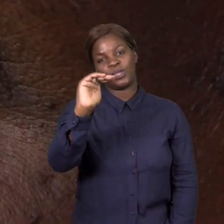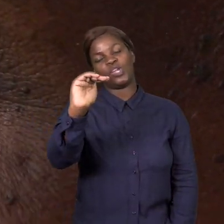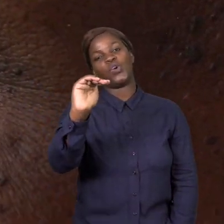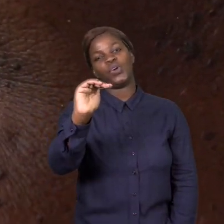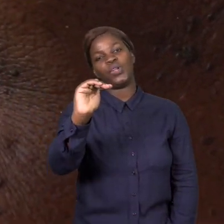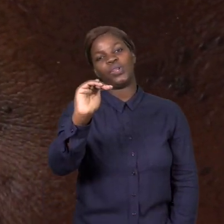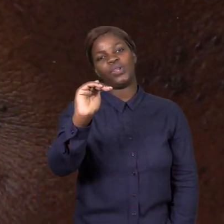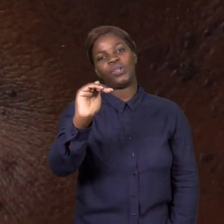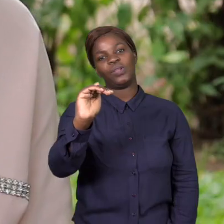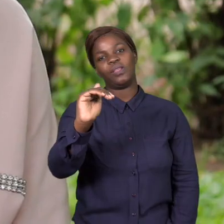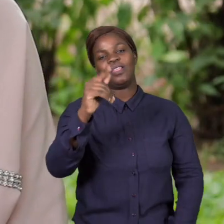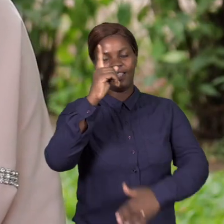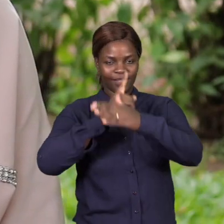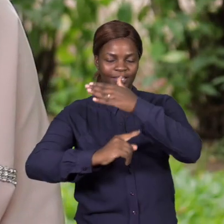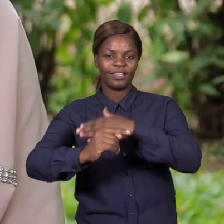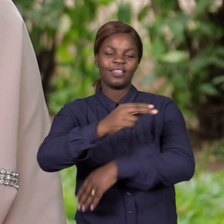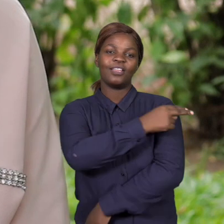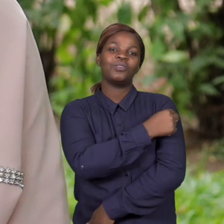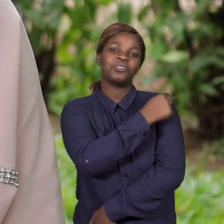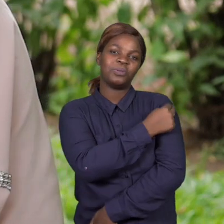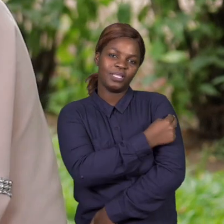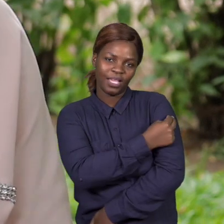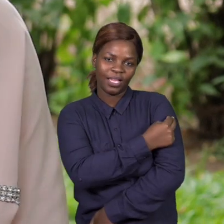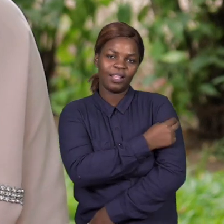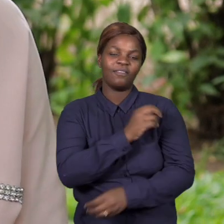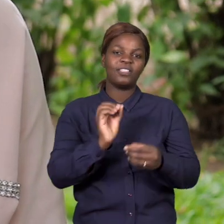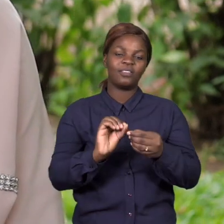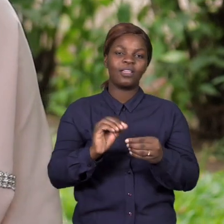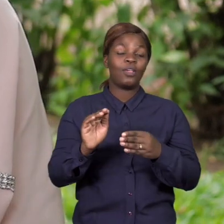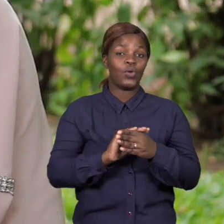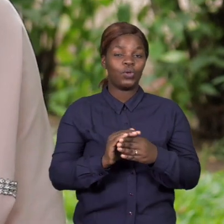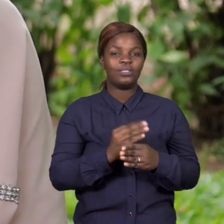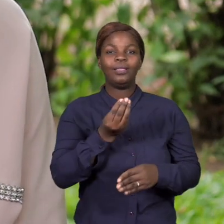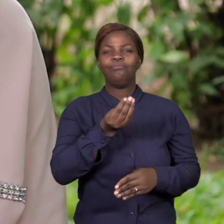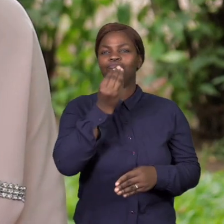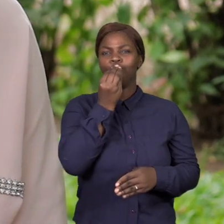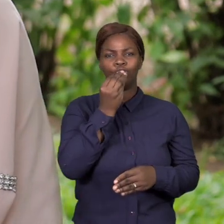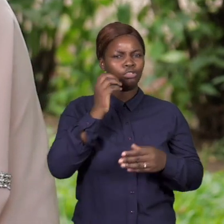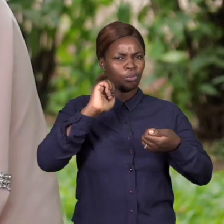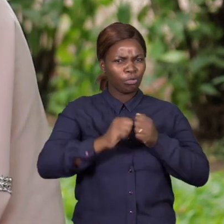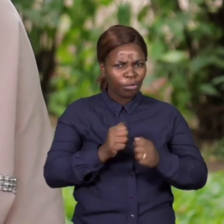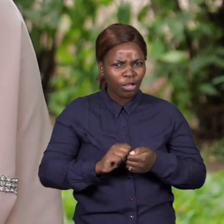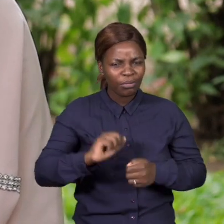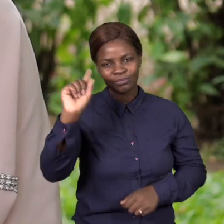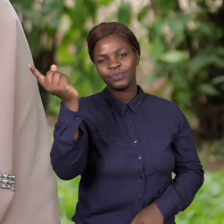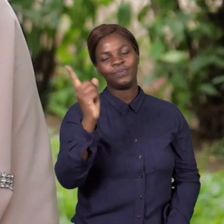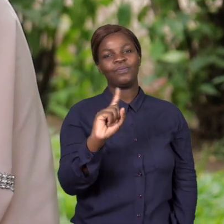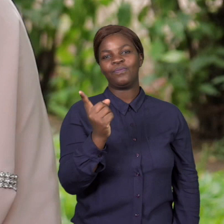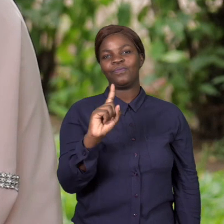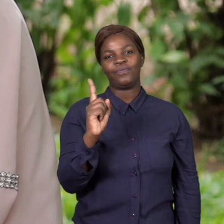que é melhor irem para o hospital, irem por prótese. Prótese não tem